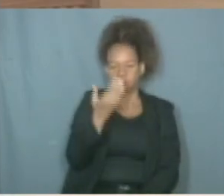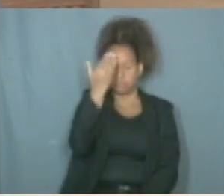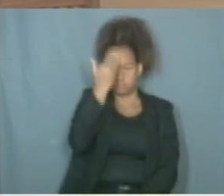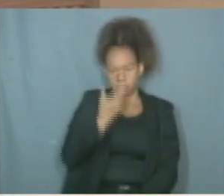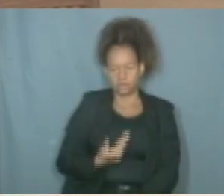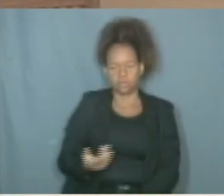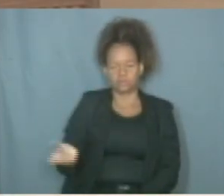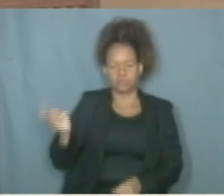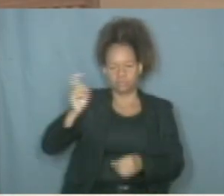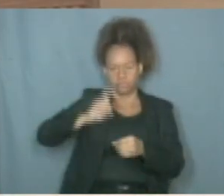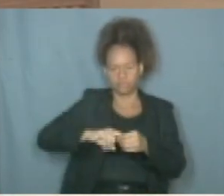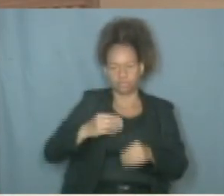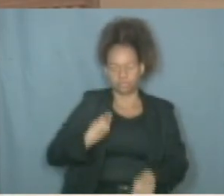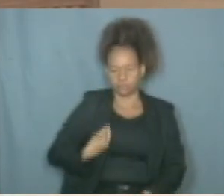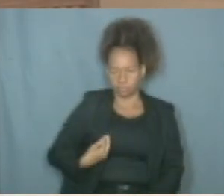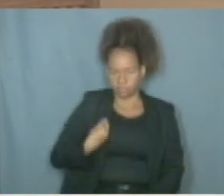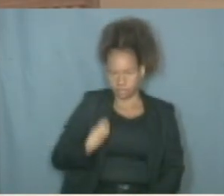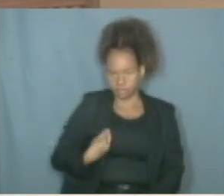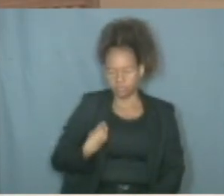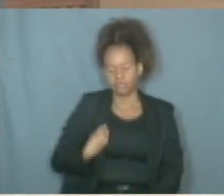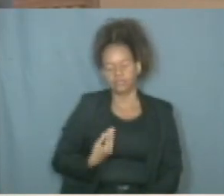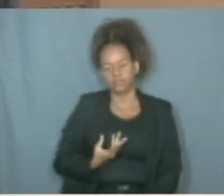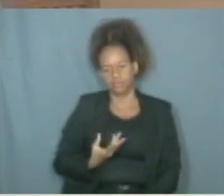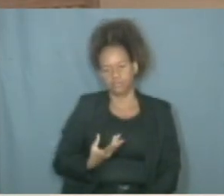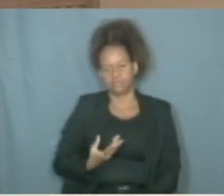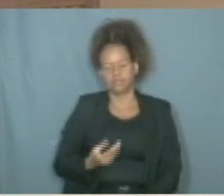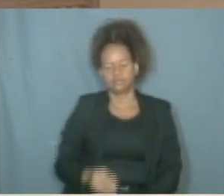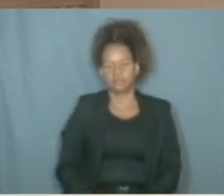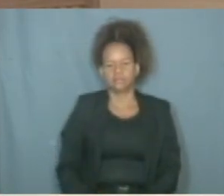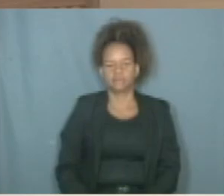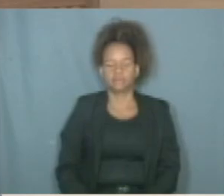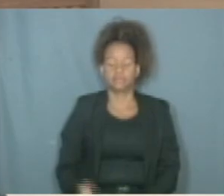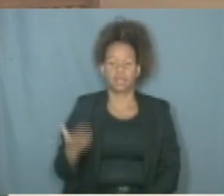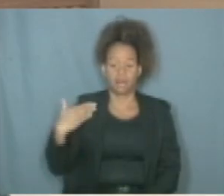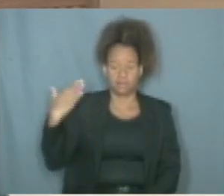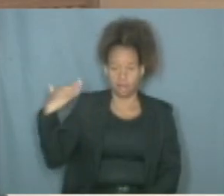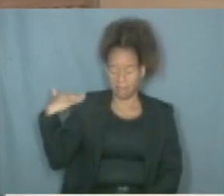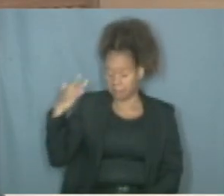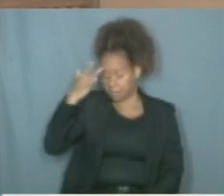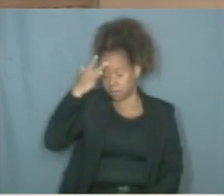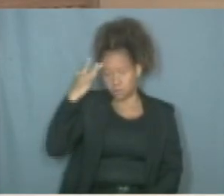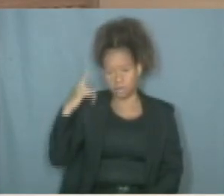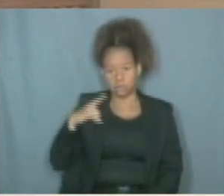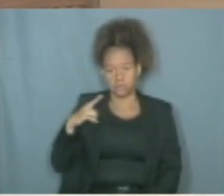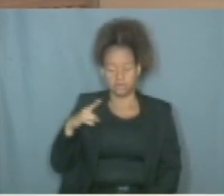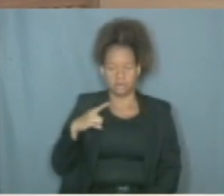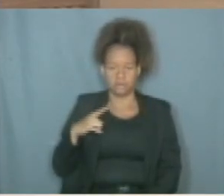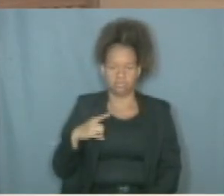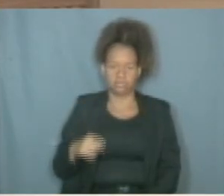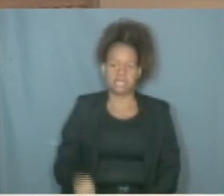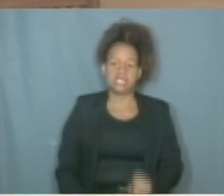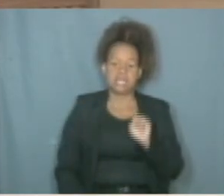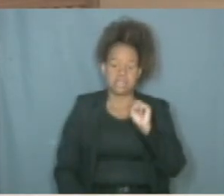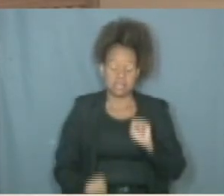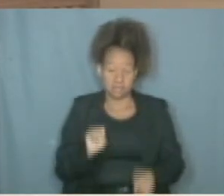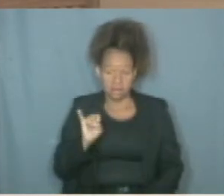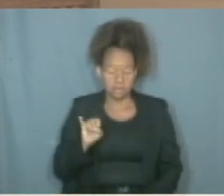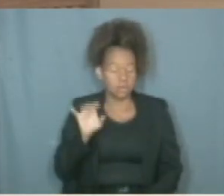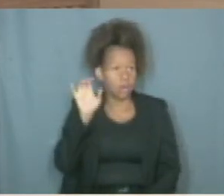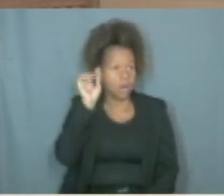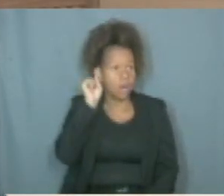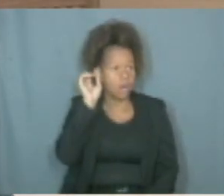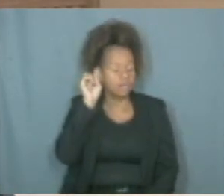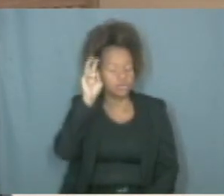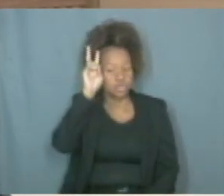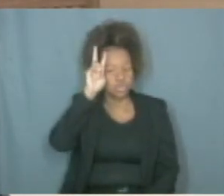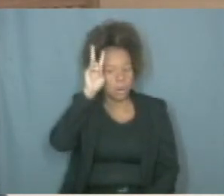ou restabelecendo a condição de vida que antigamente essas pessoas tinham. Se você para escutar a